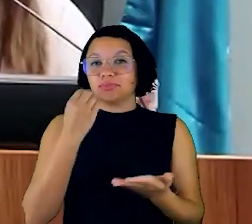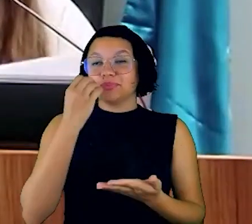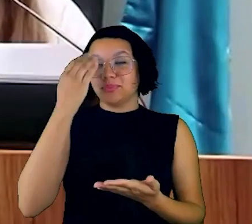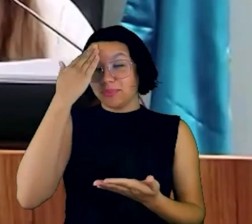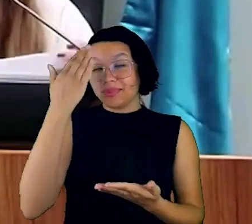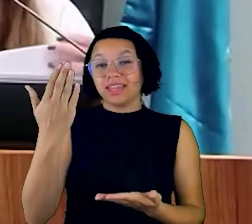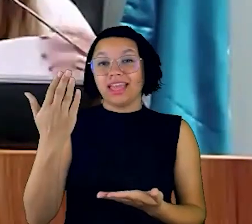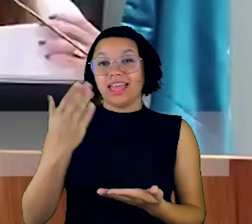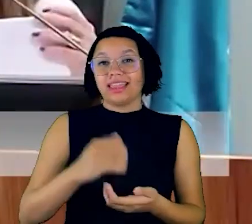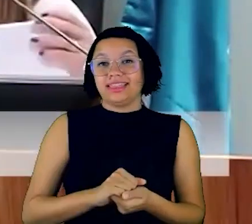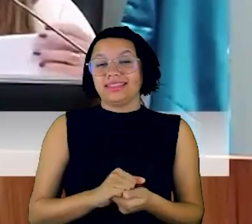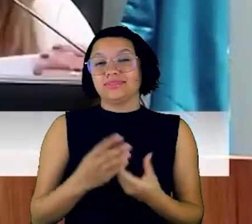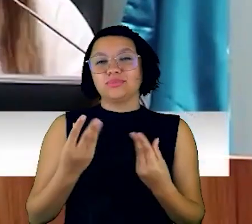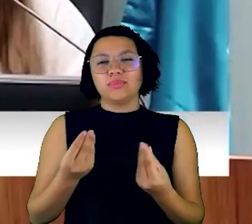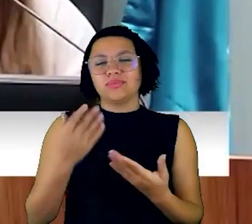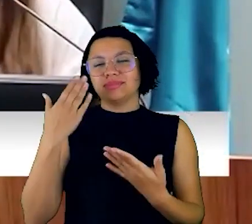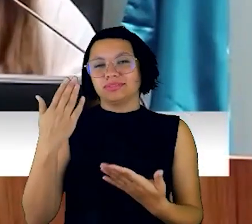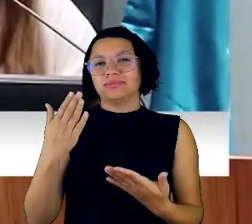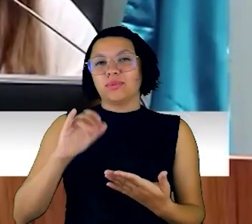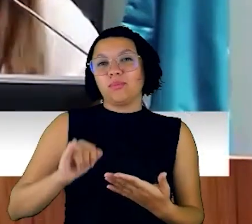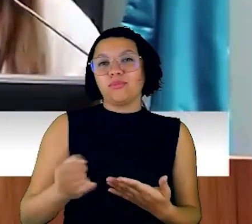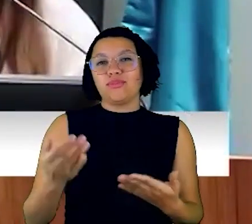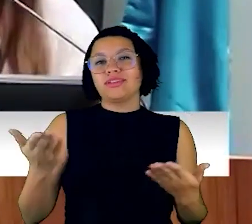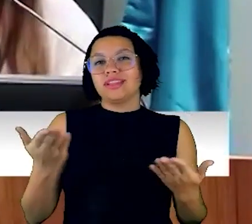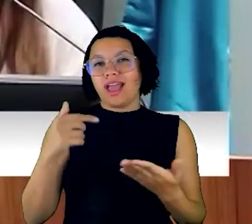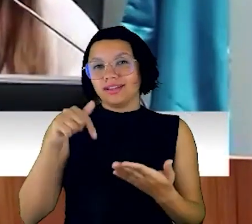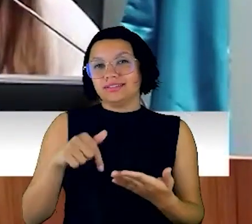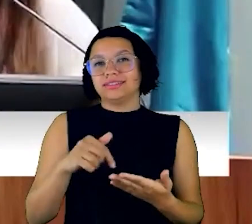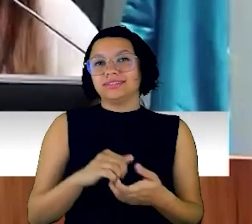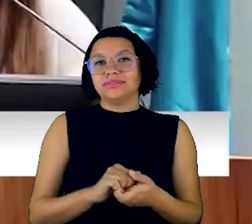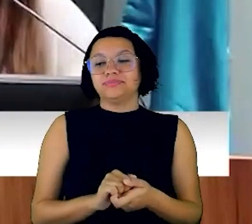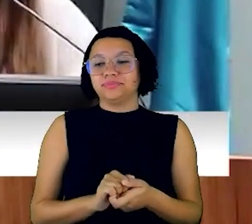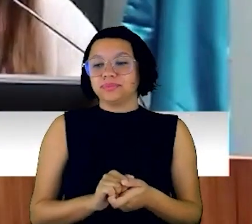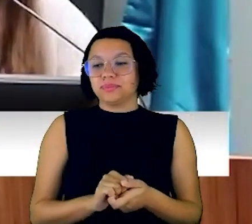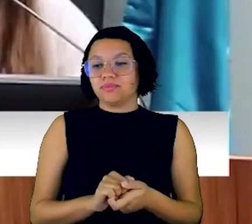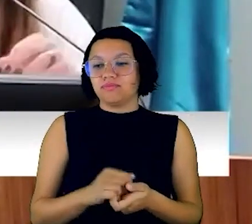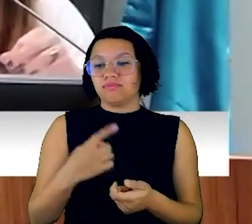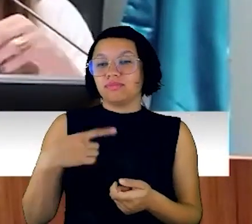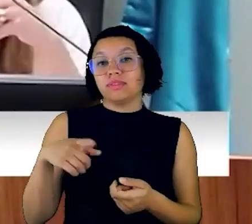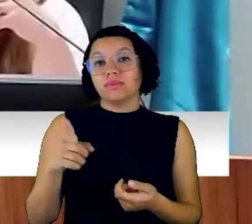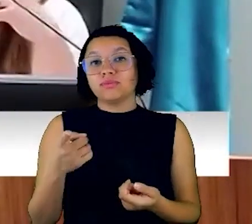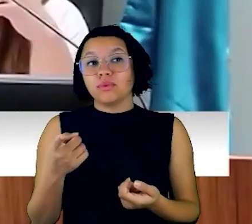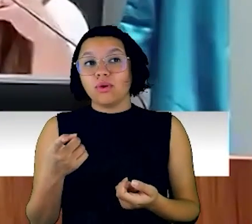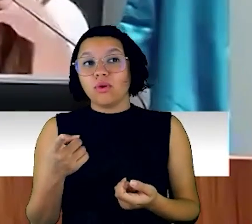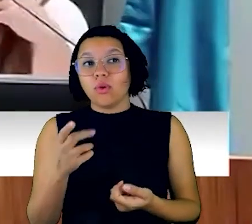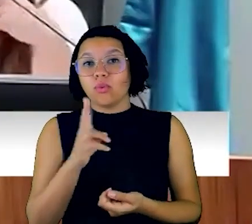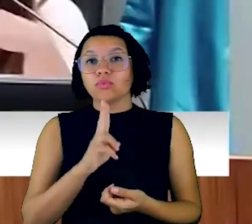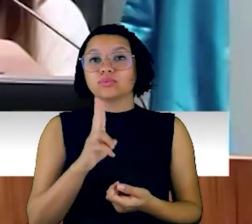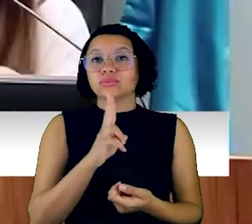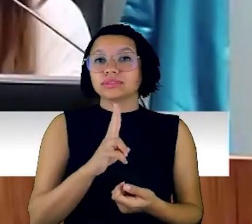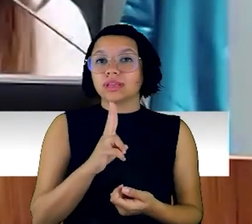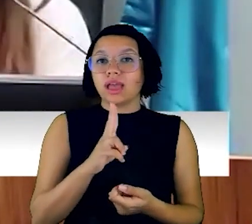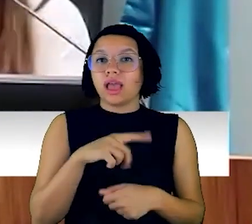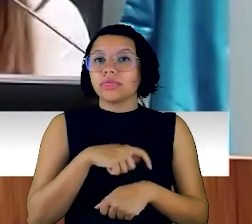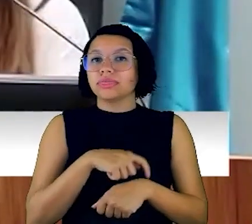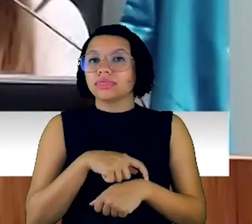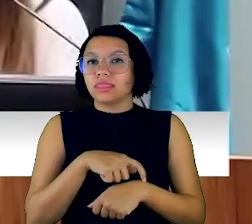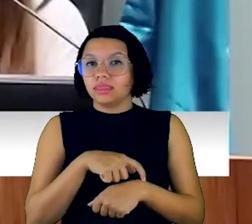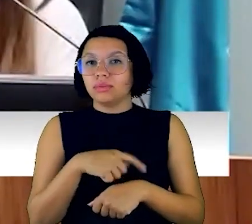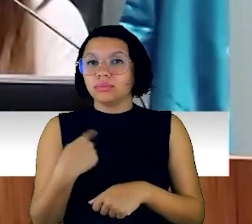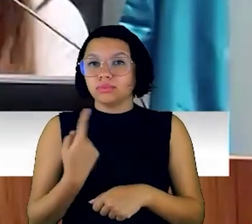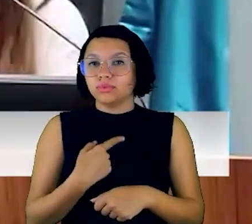Muito obrigado, viu, Renata, pela oportunidade de estar aqui. Eu vou procurar usar o tempo de que